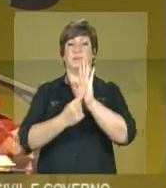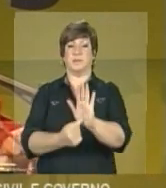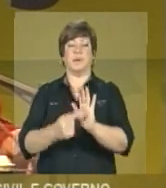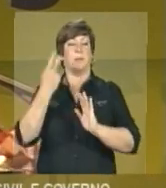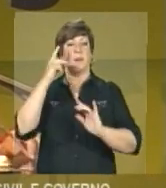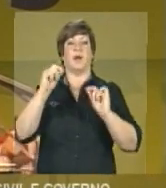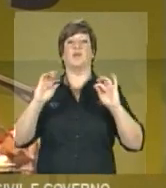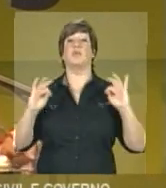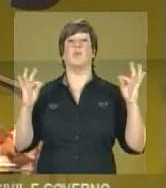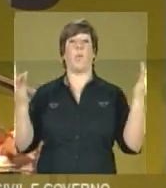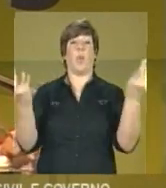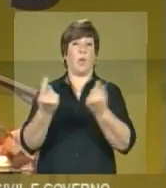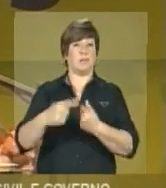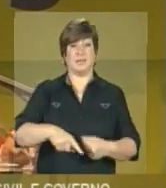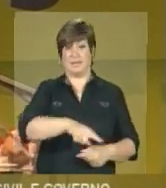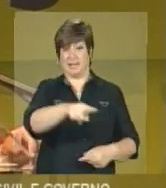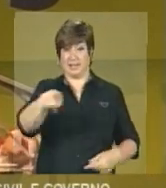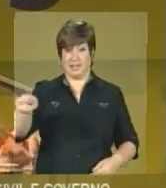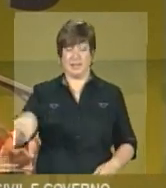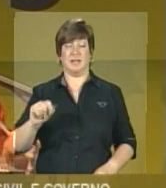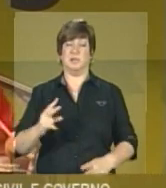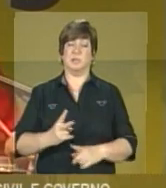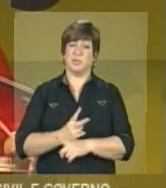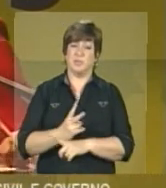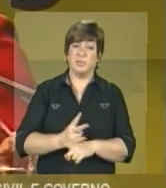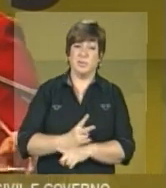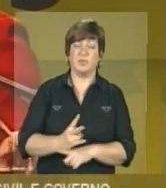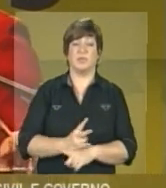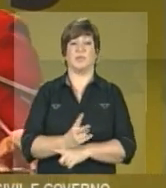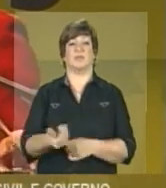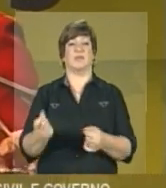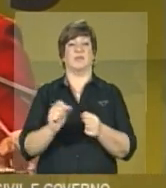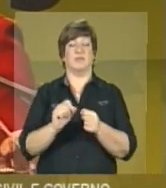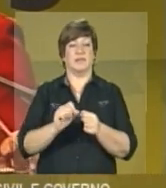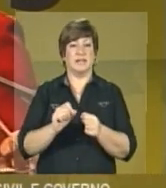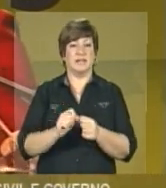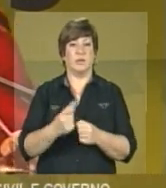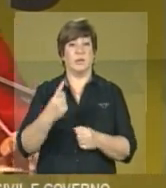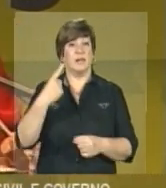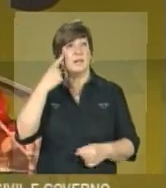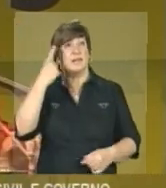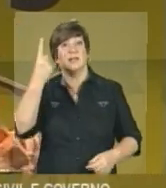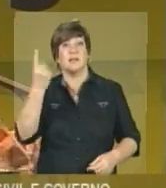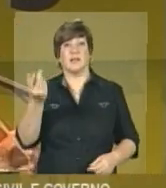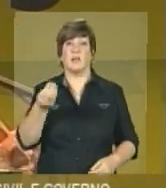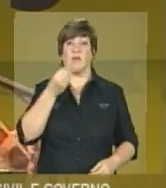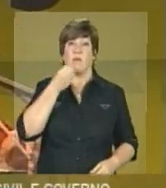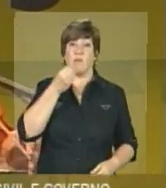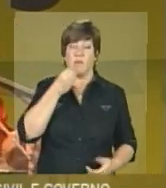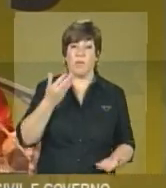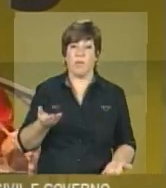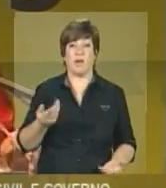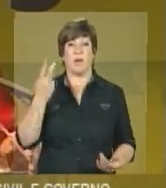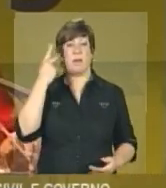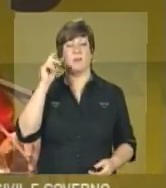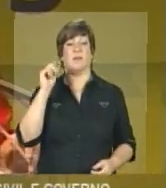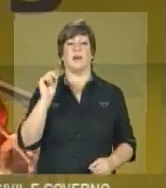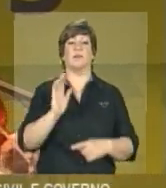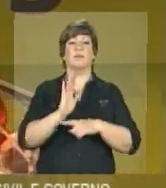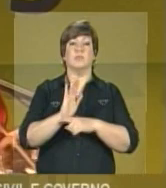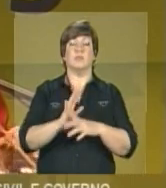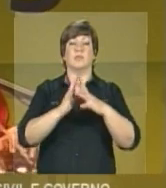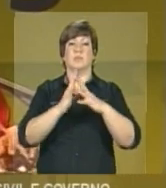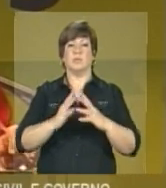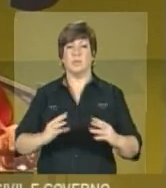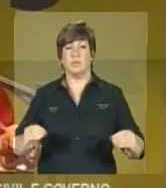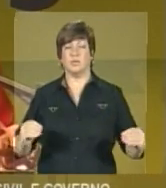para todos aqueles que buscavam criar uma alternativa ao desequilíbrio